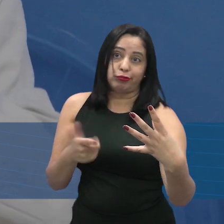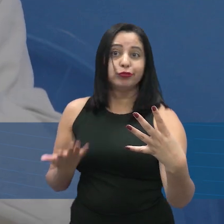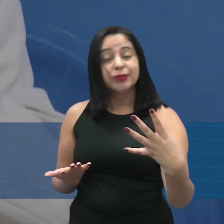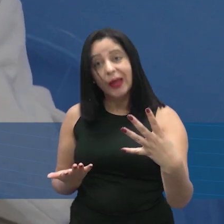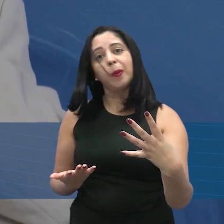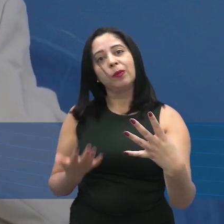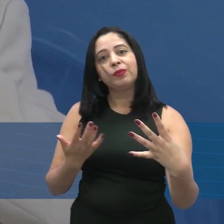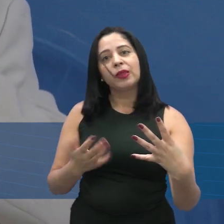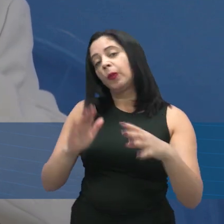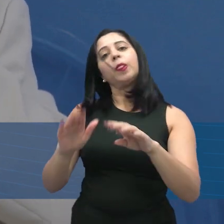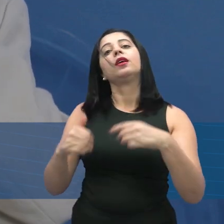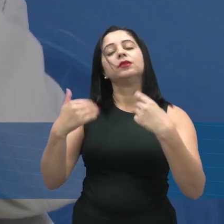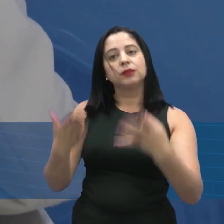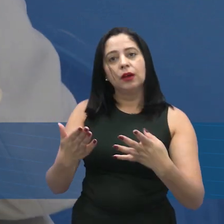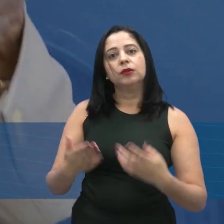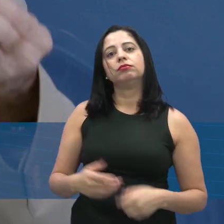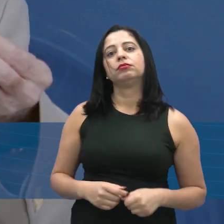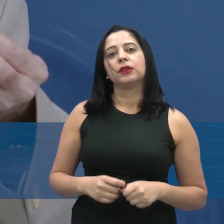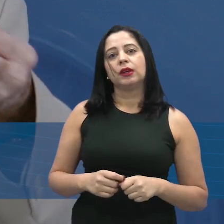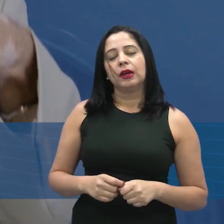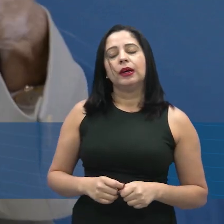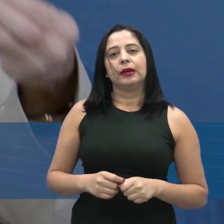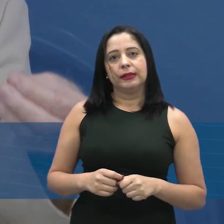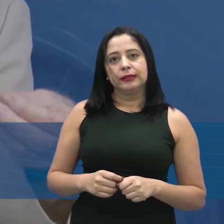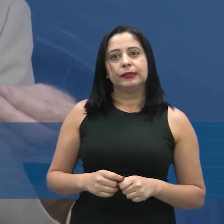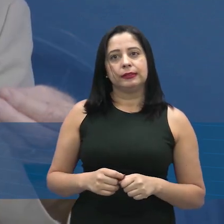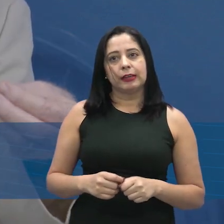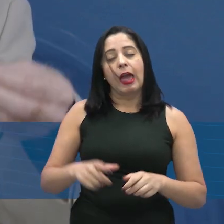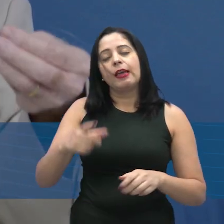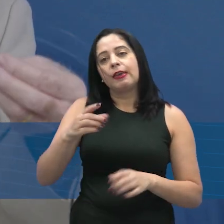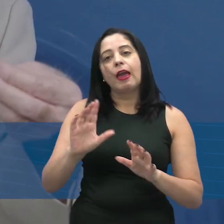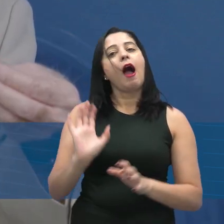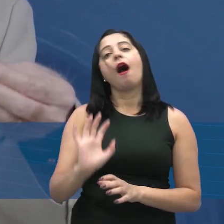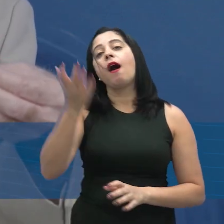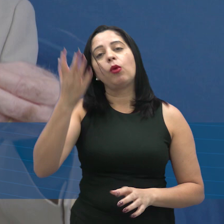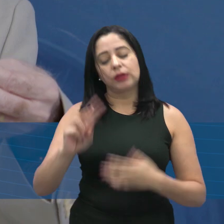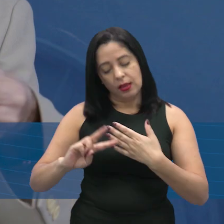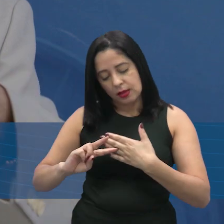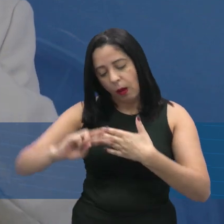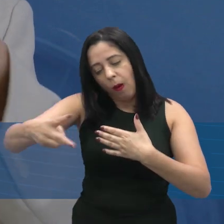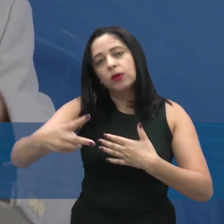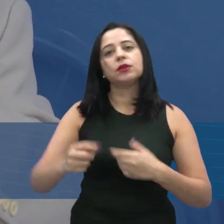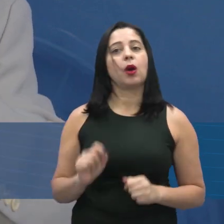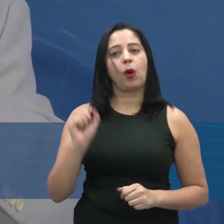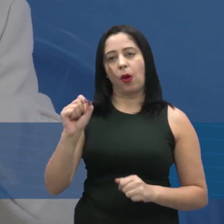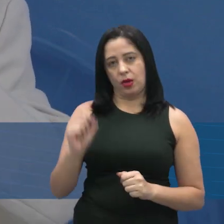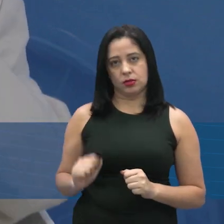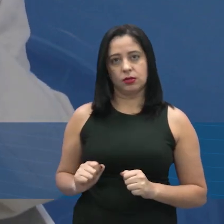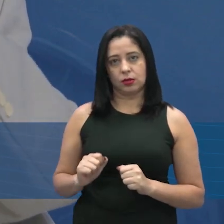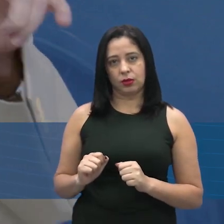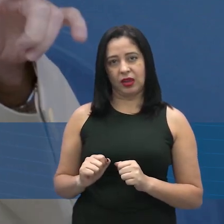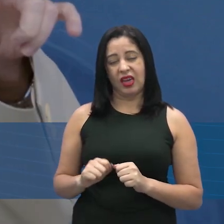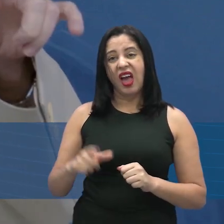leva? Somando, né, os bens, o atendimento das necessidades básicas, dentro das necessidades